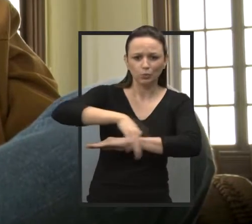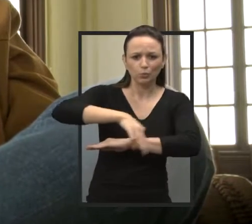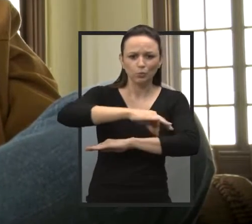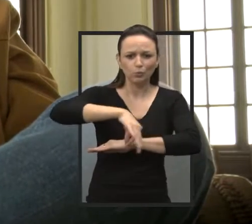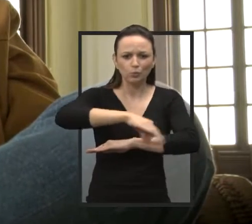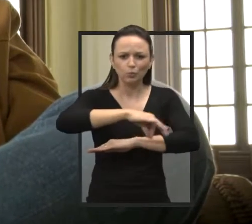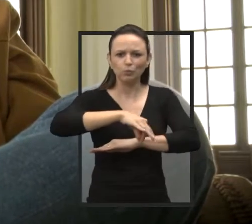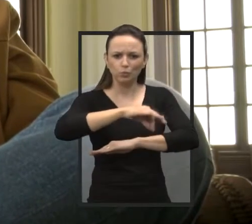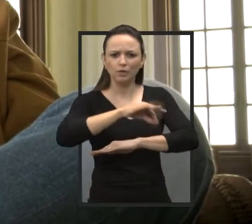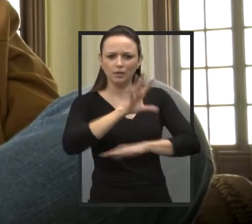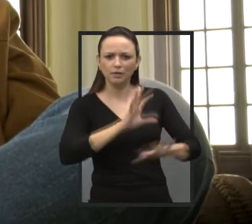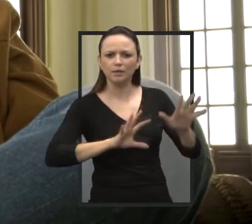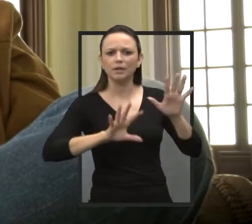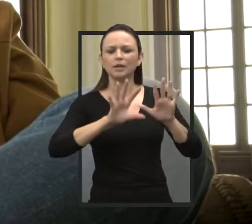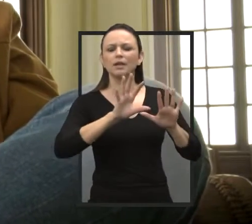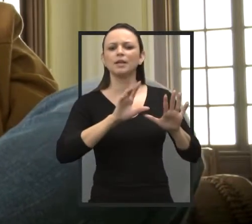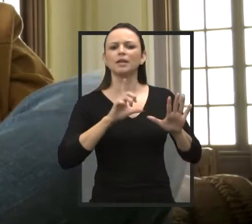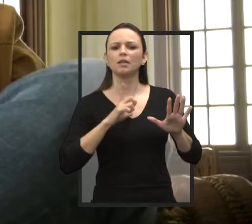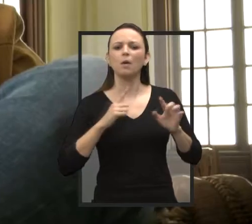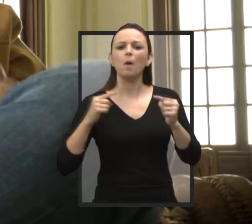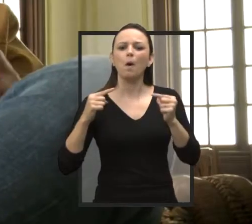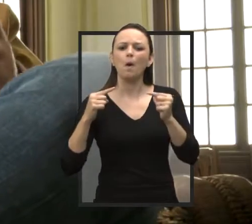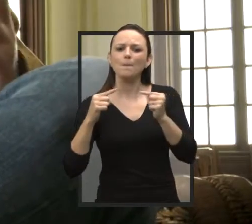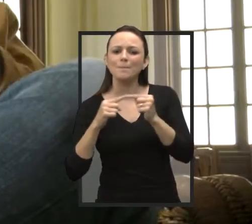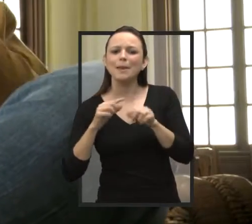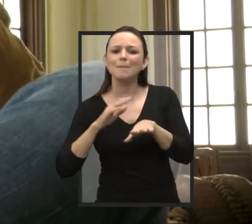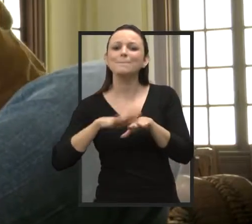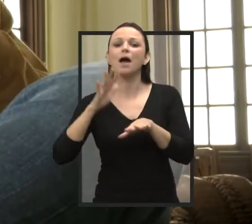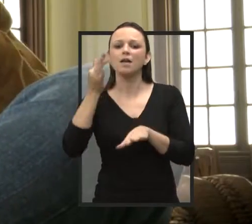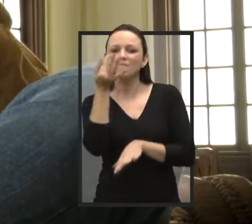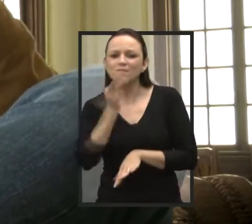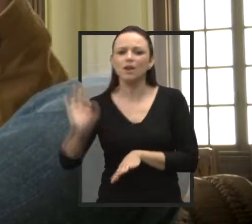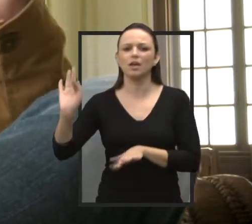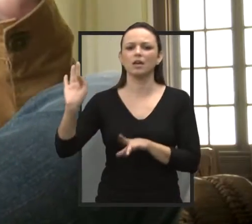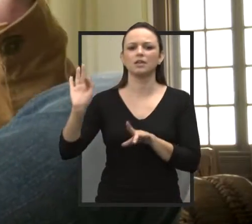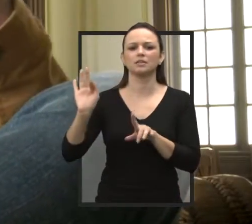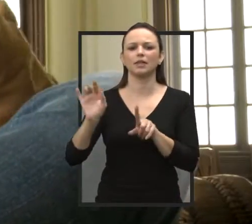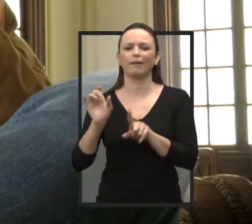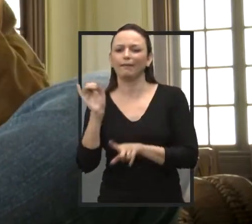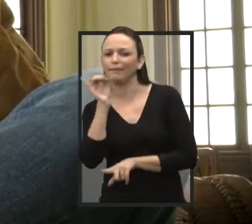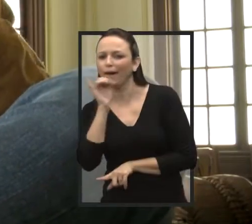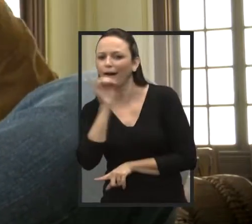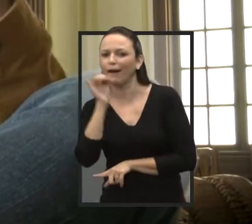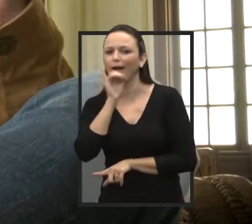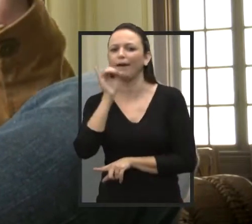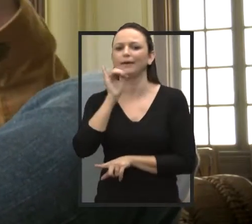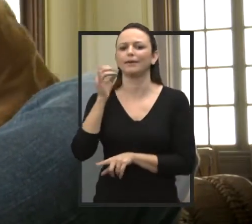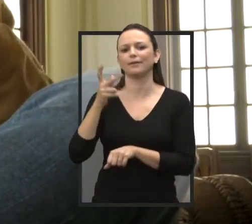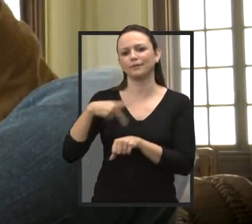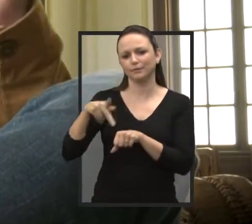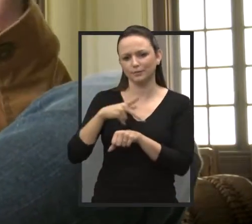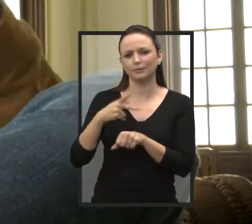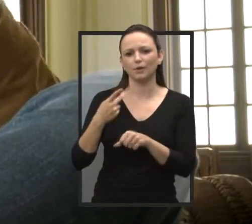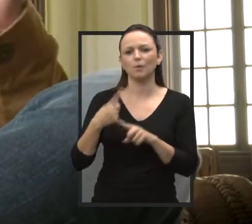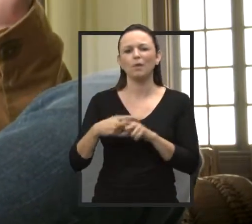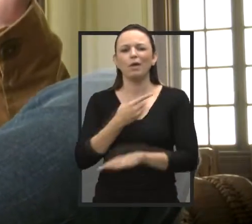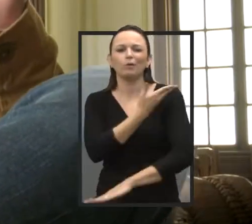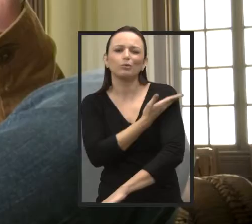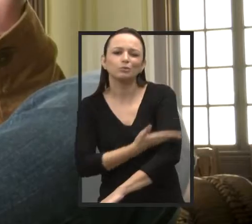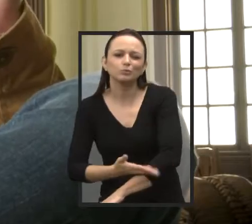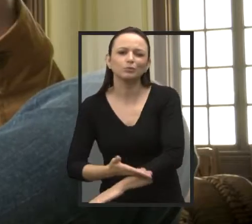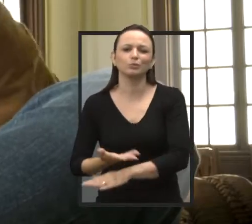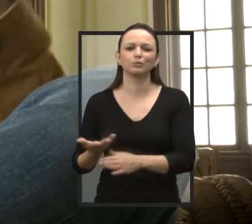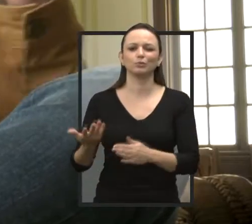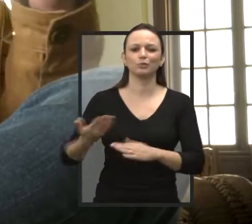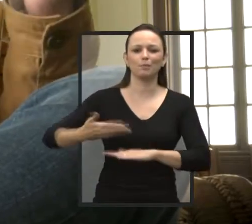arquitetura que se estabeleceu no Brasil, ela tinha mais a ver com a França e com a Itália, mais com